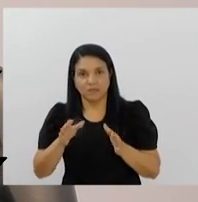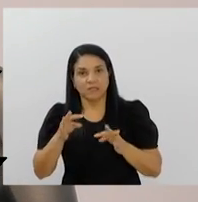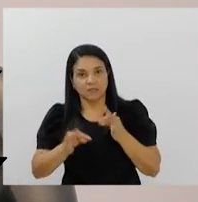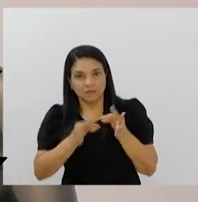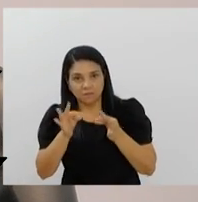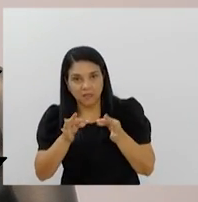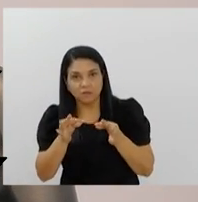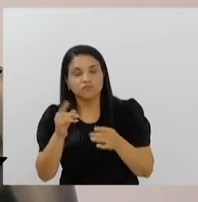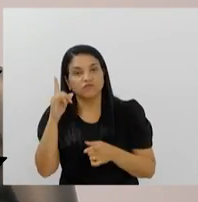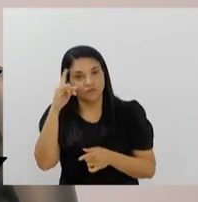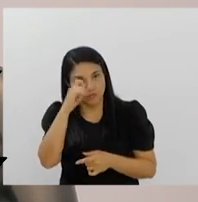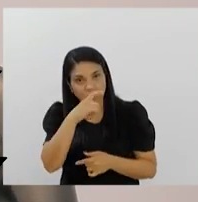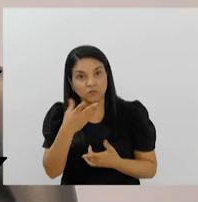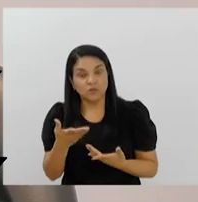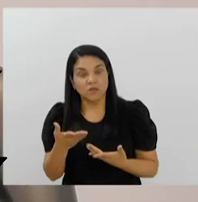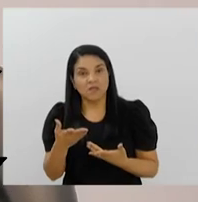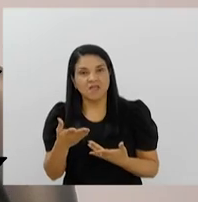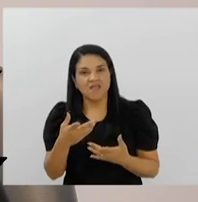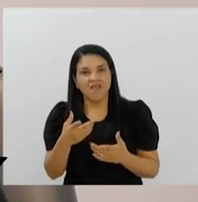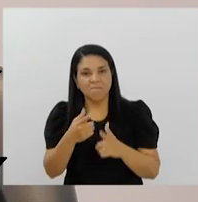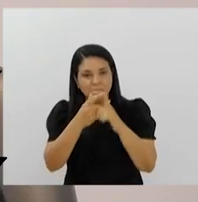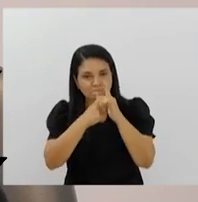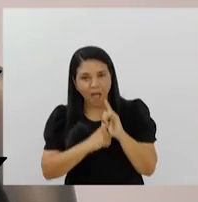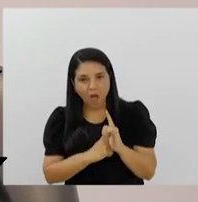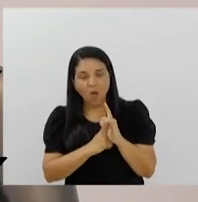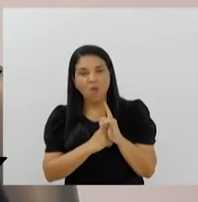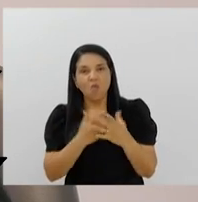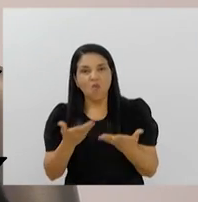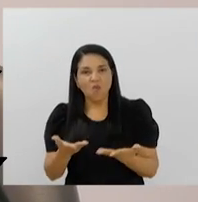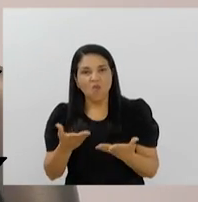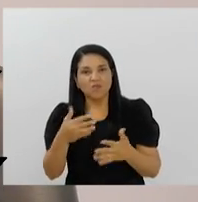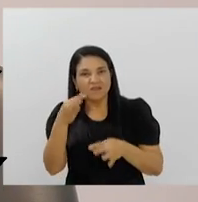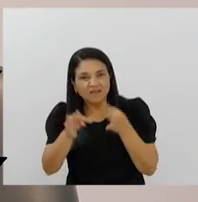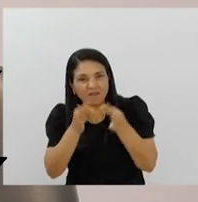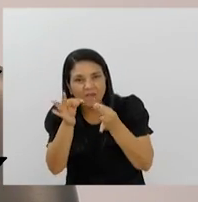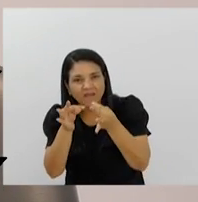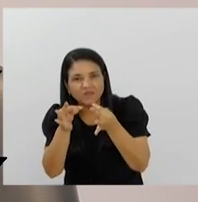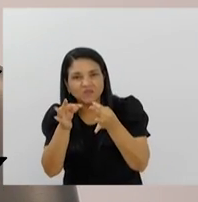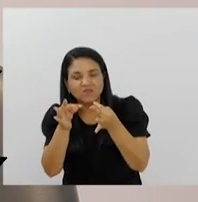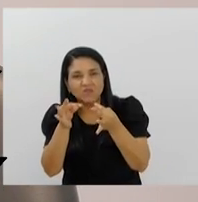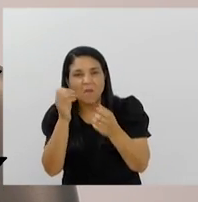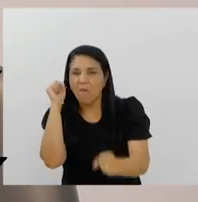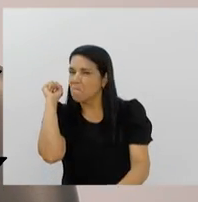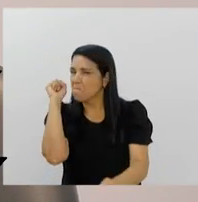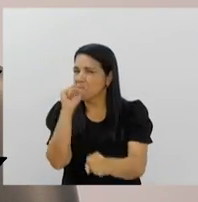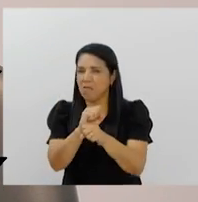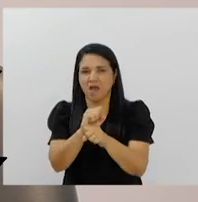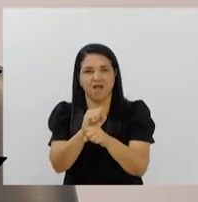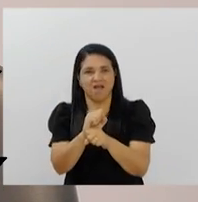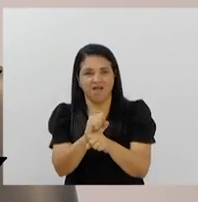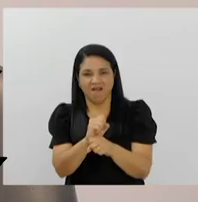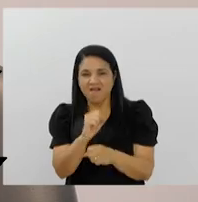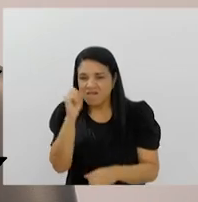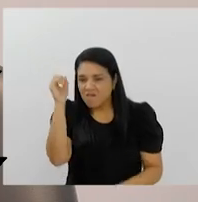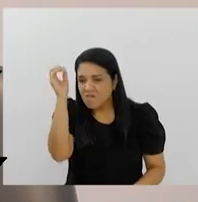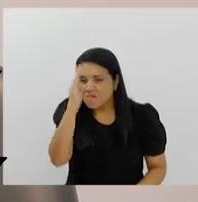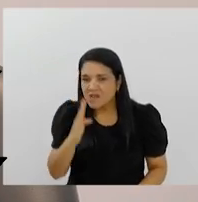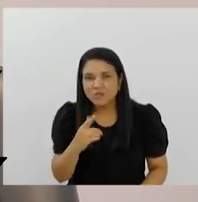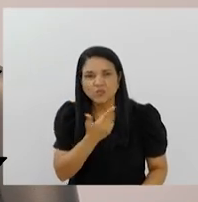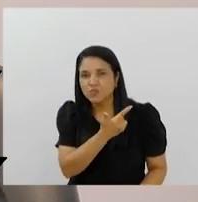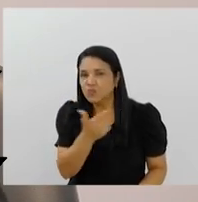tratamento seus filhos suspensos Vamos parar com isso que país é esse que não tem